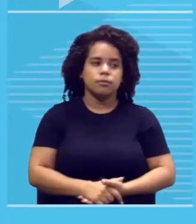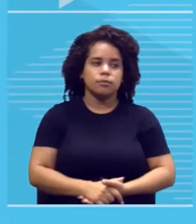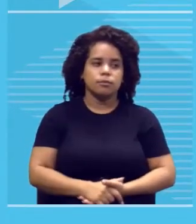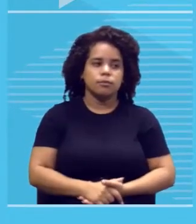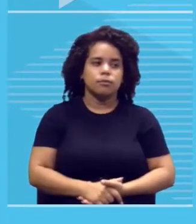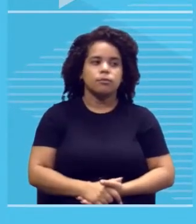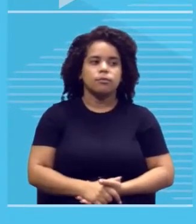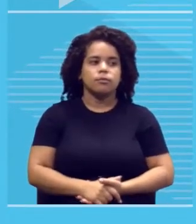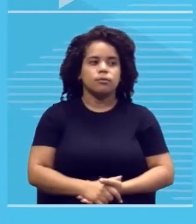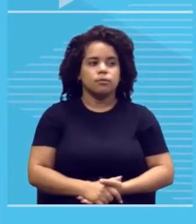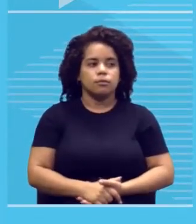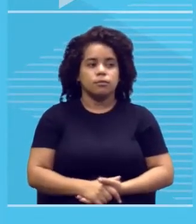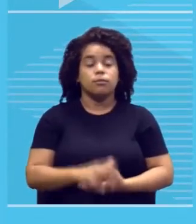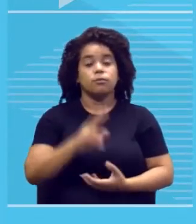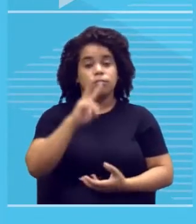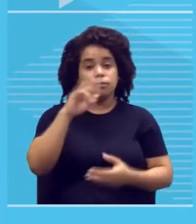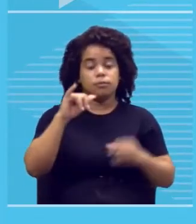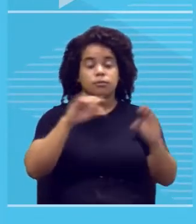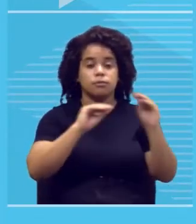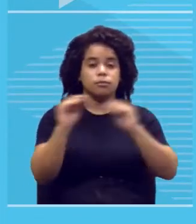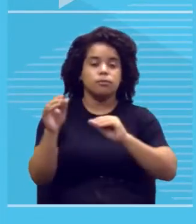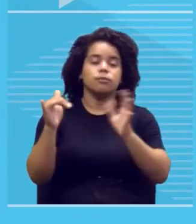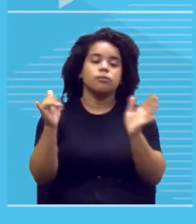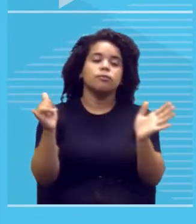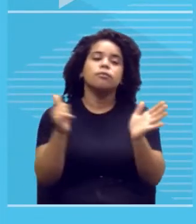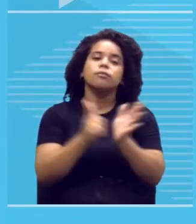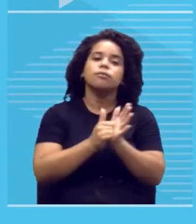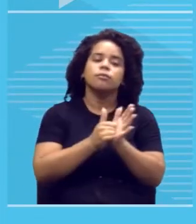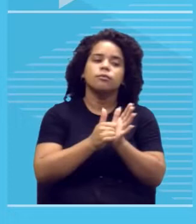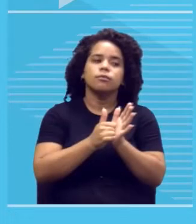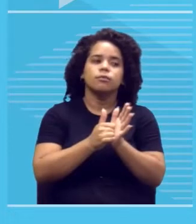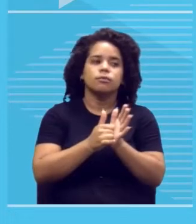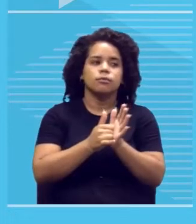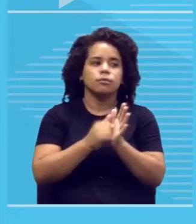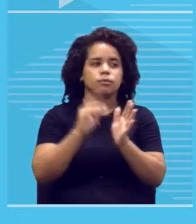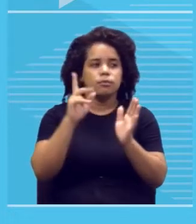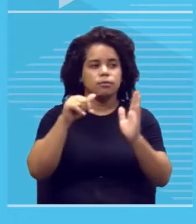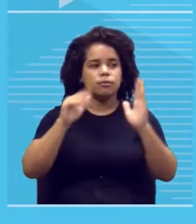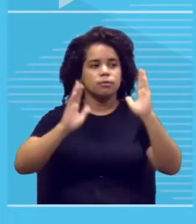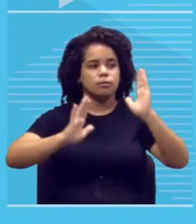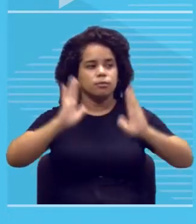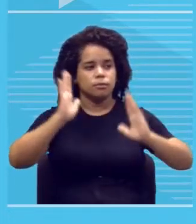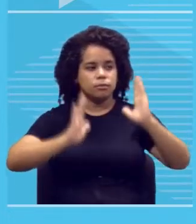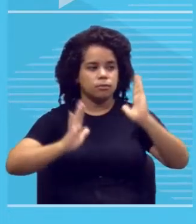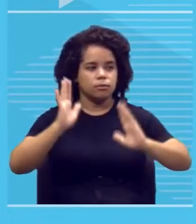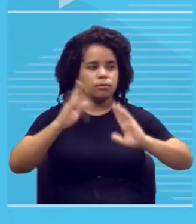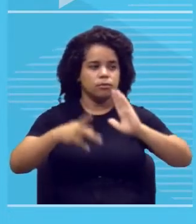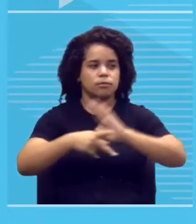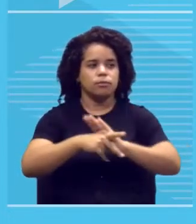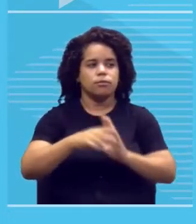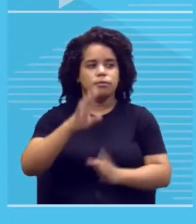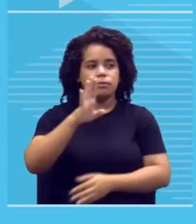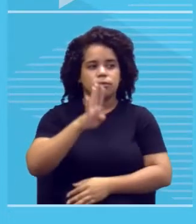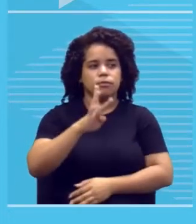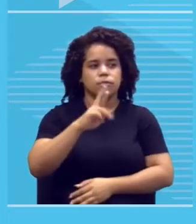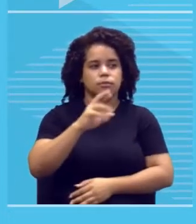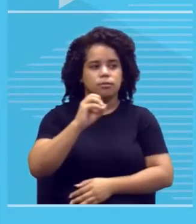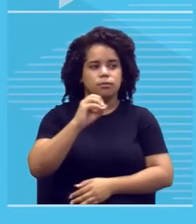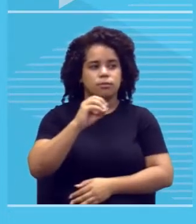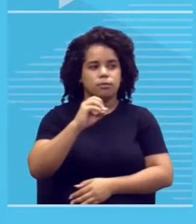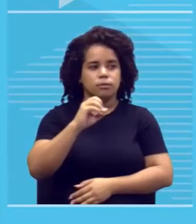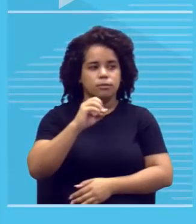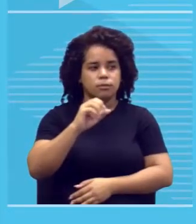então ele vai para Nova York e nessa época era época em que a Broadway estava